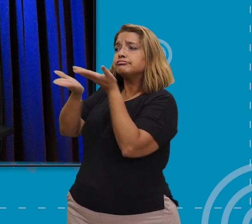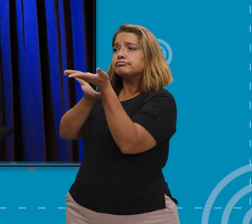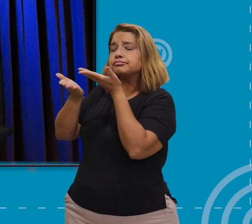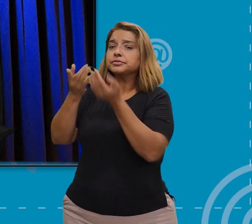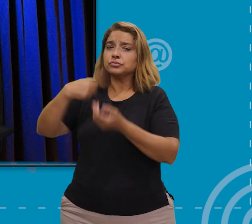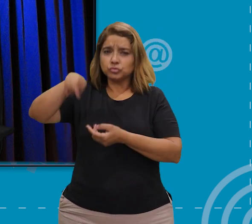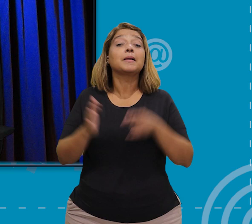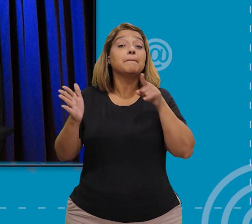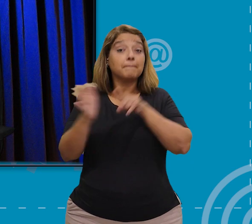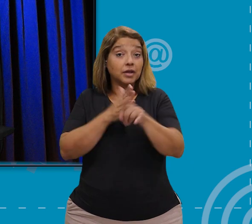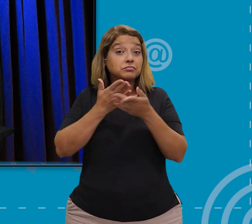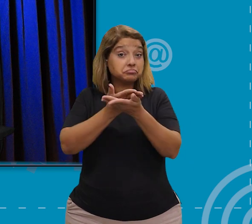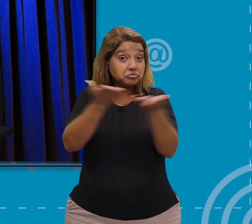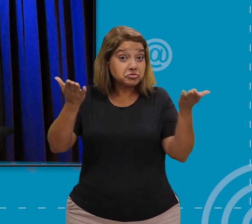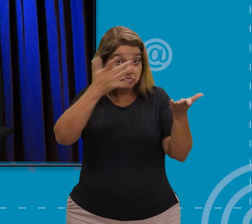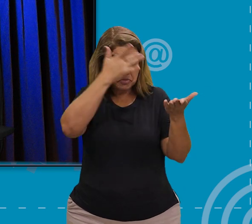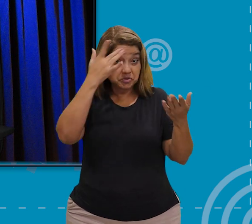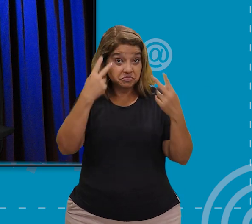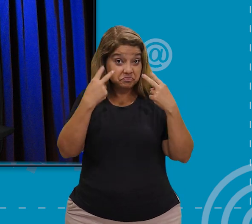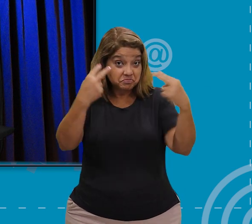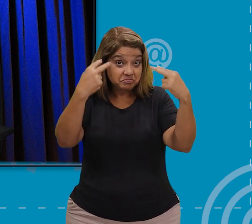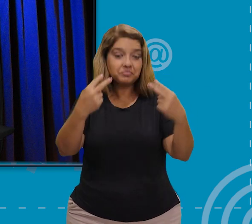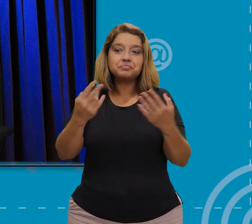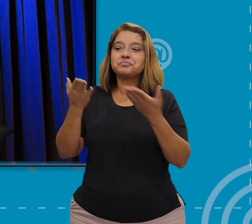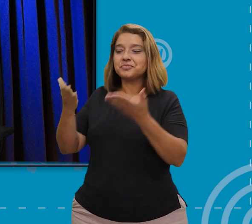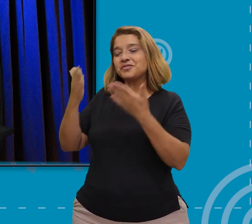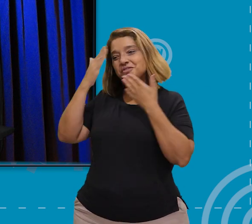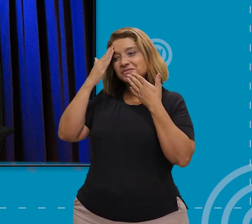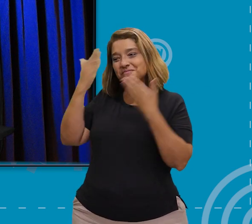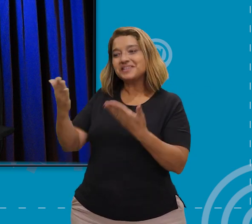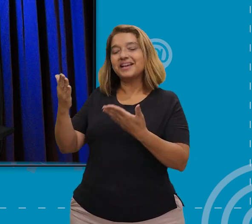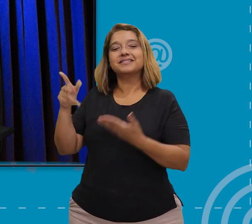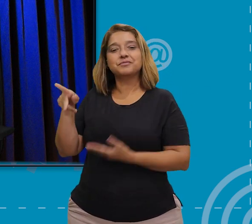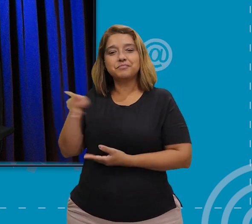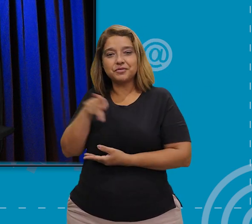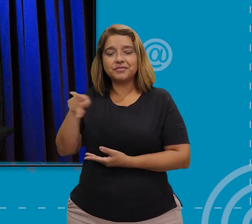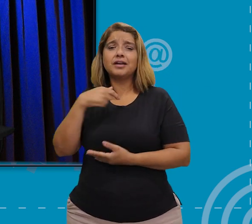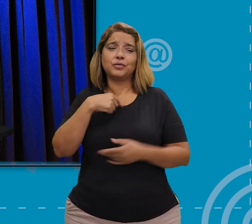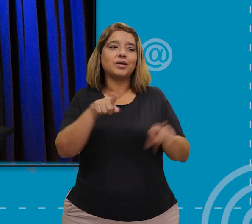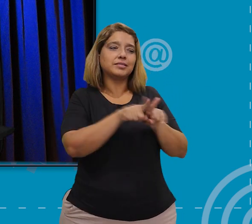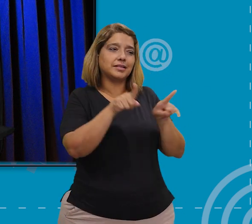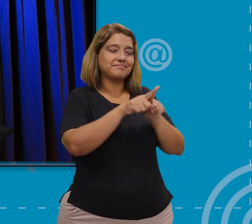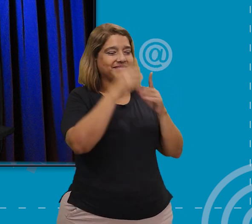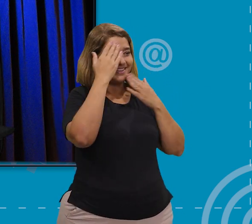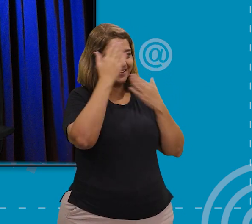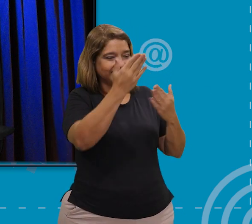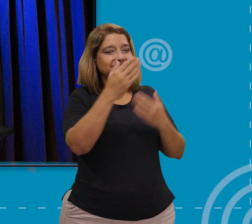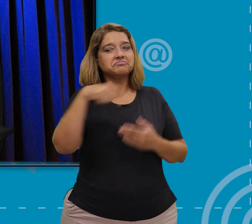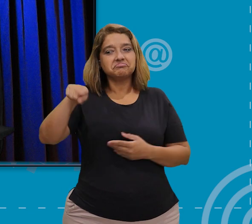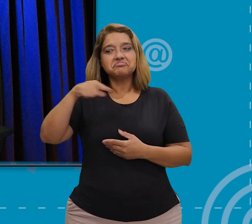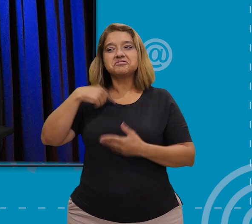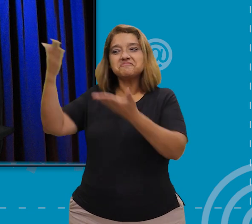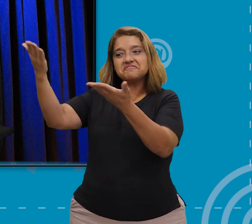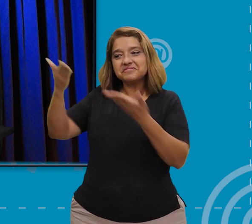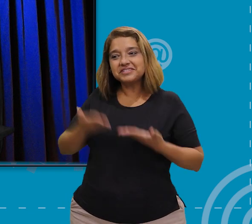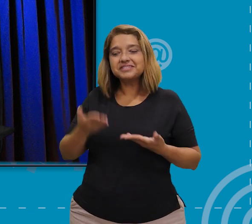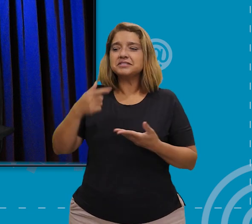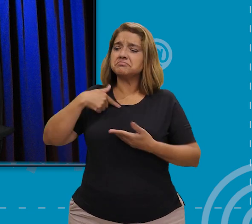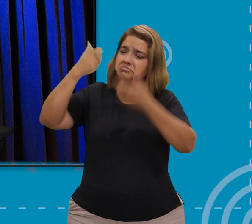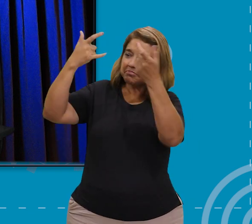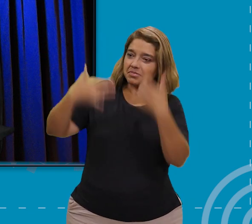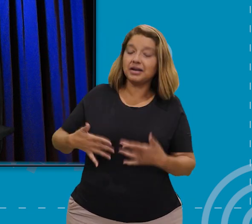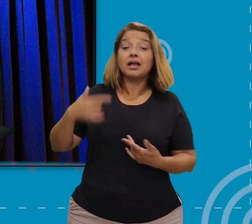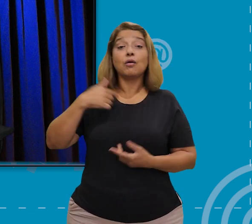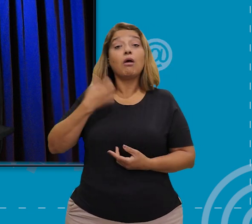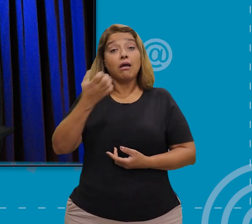isso? Pergunta fica para você que nos assiste. Professora Clédia, obrigada, viu, por nos visitar, nos falar